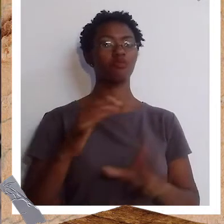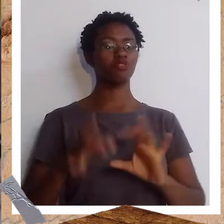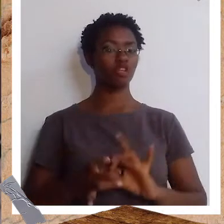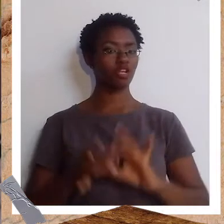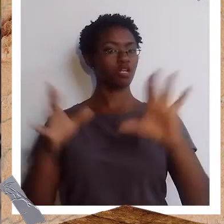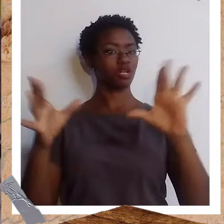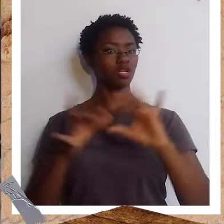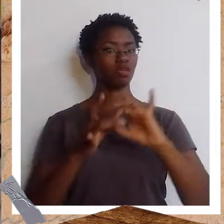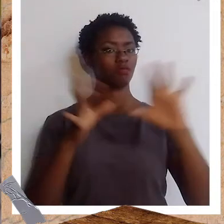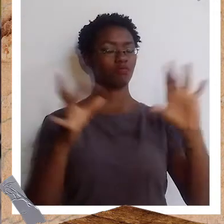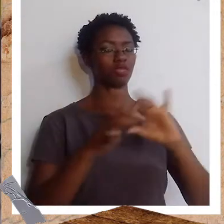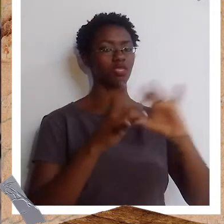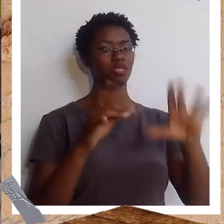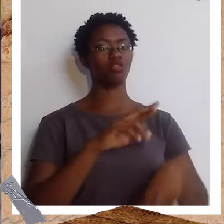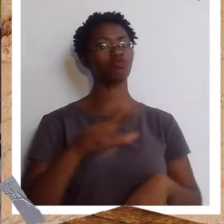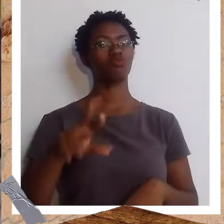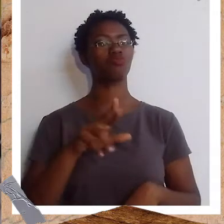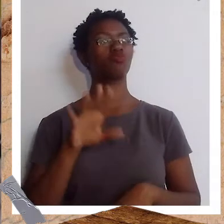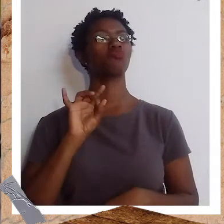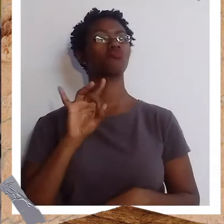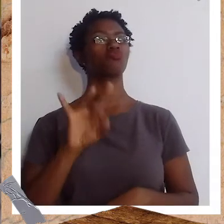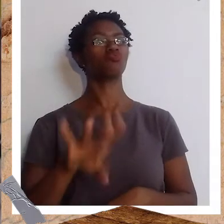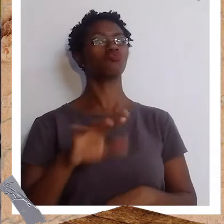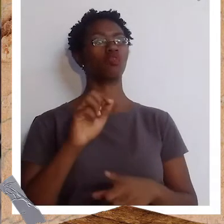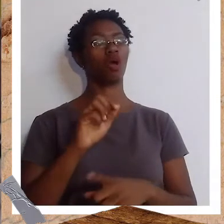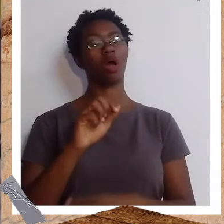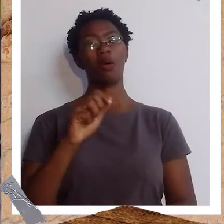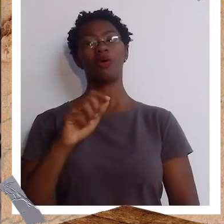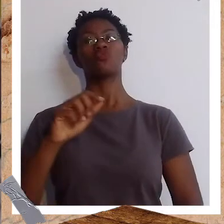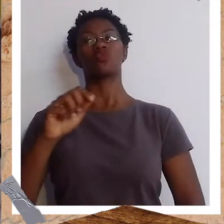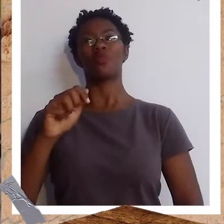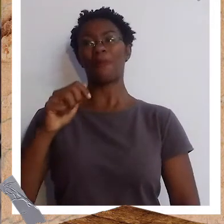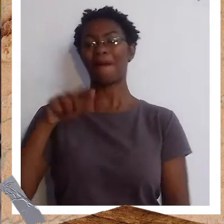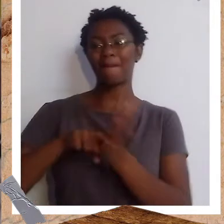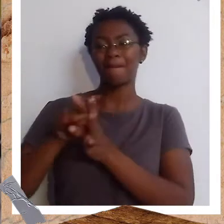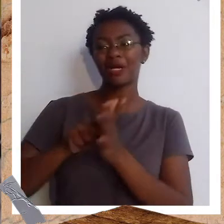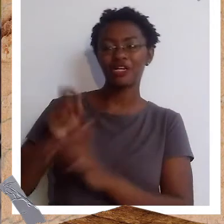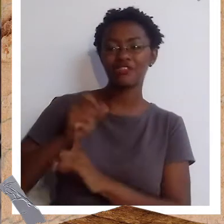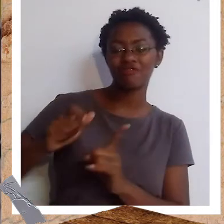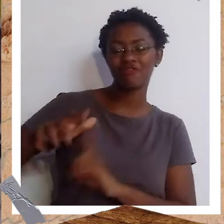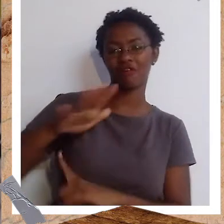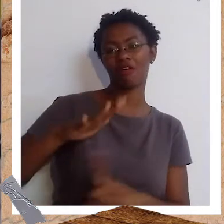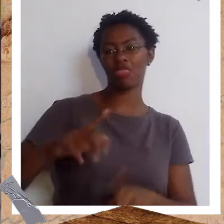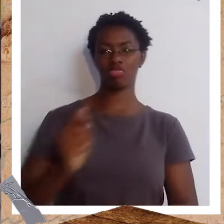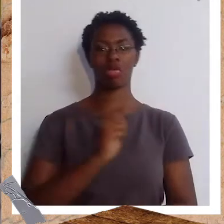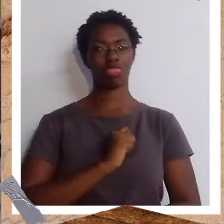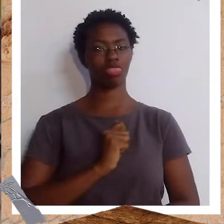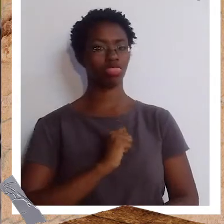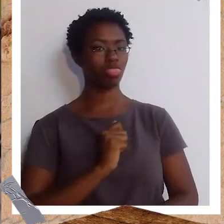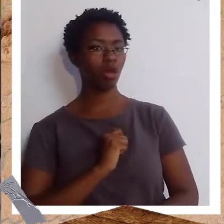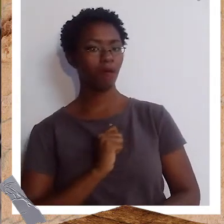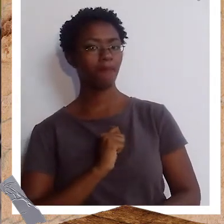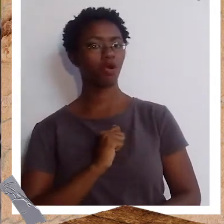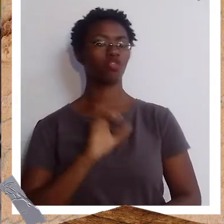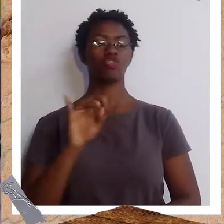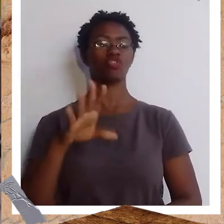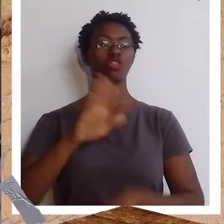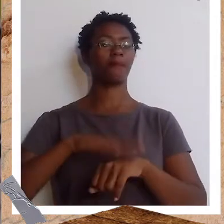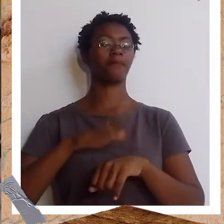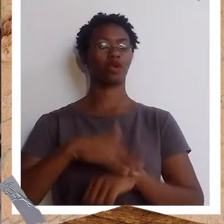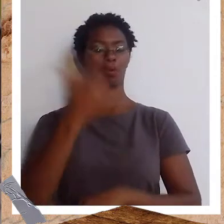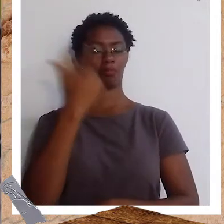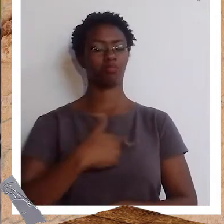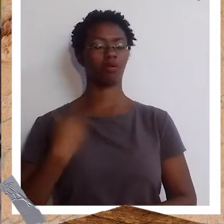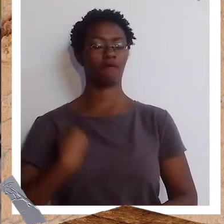também, né, de não ser apenas o sociólogo, né, o antropólogo da sua própria história,